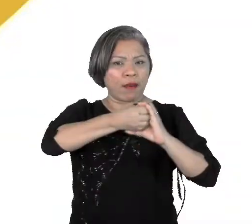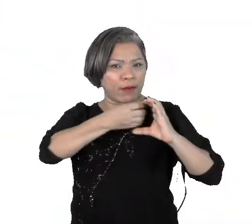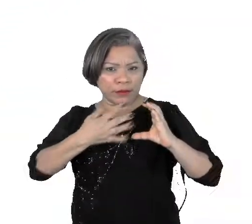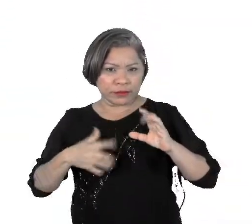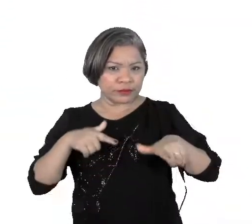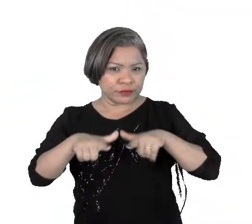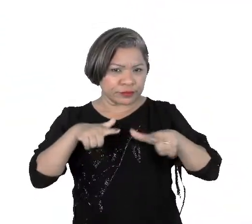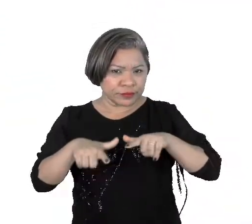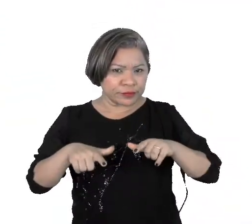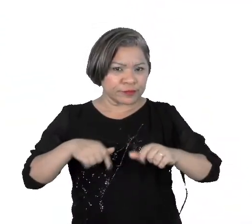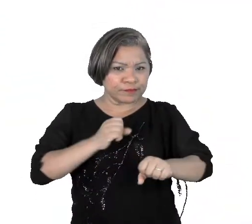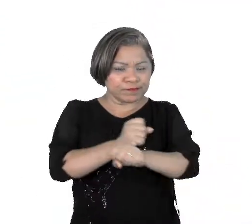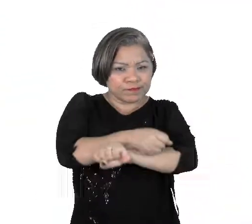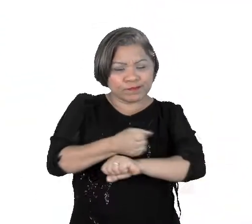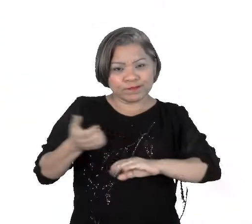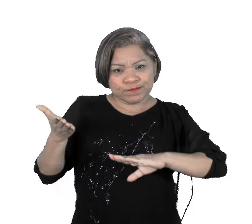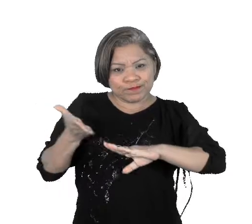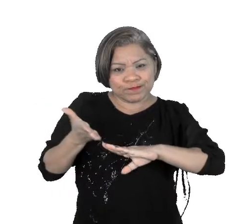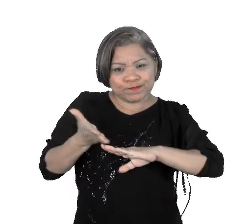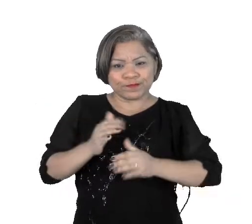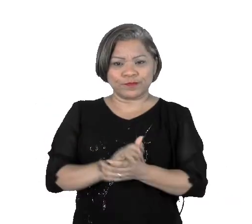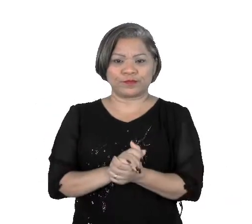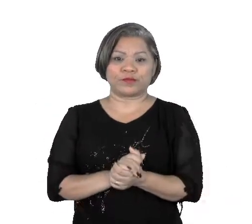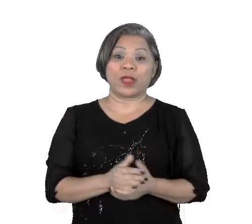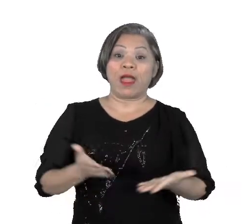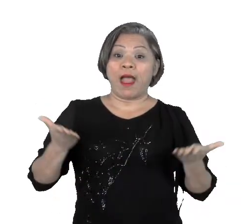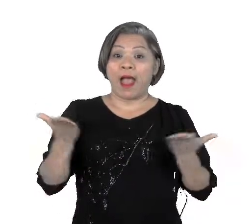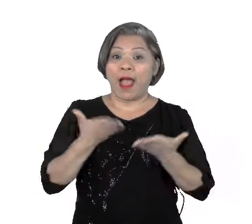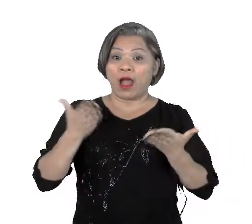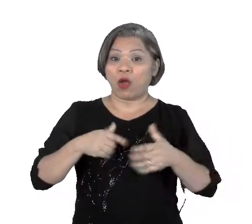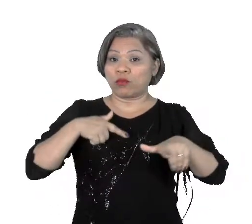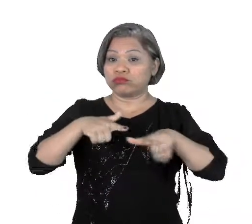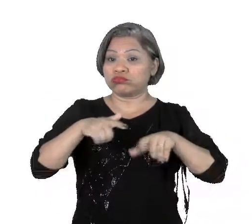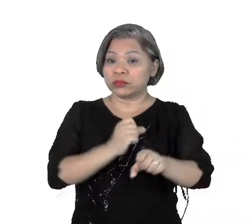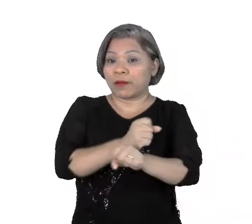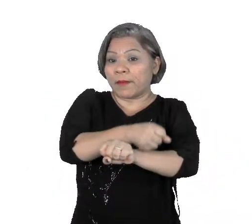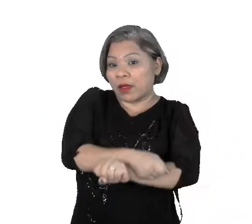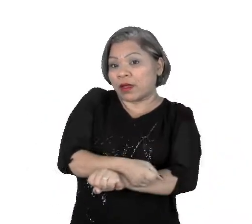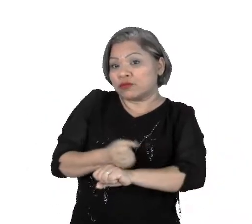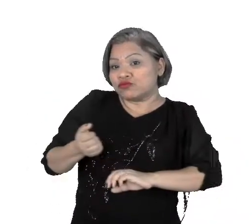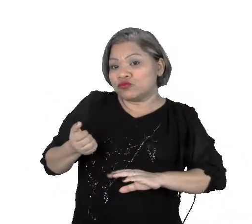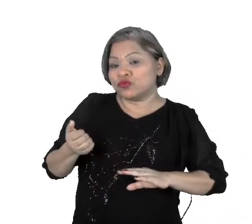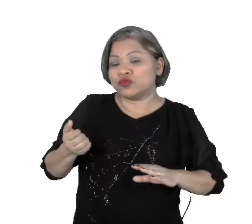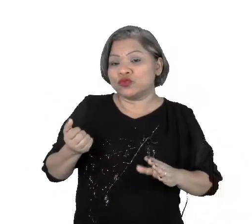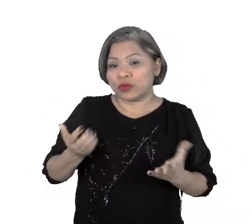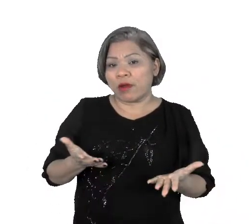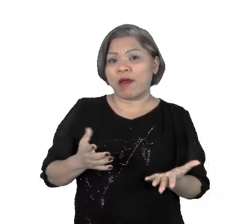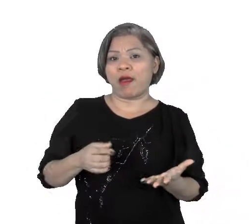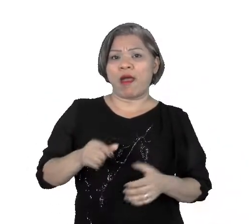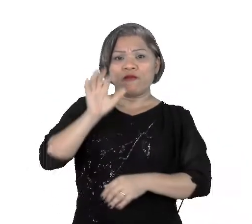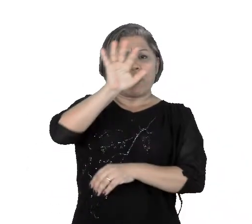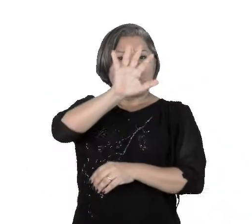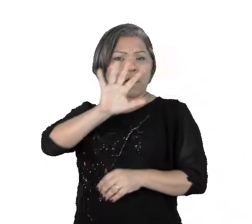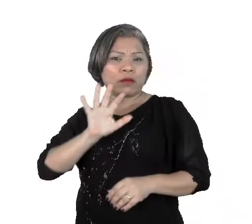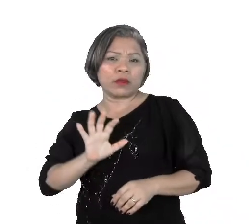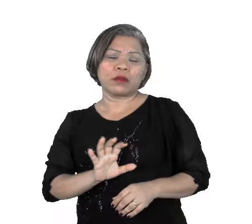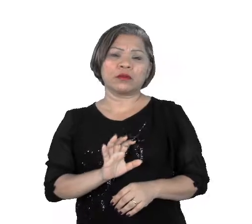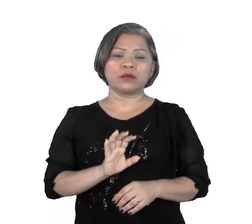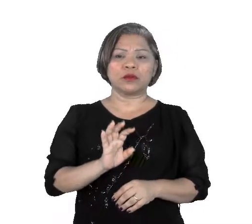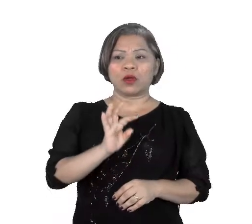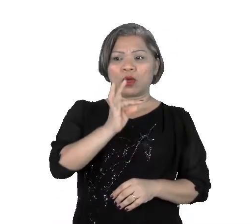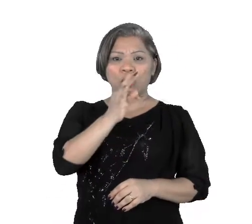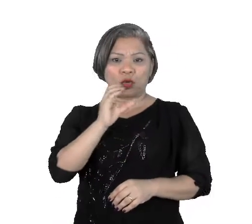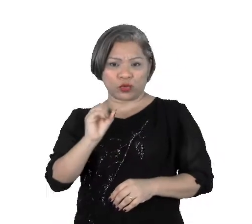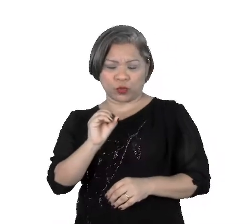contemporâneo e agora nós iremos falar sobre o trabalho escravo em diversas regiões do estado do Tocantins. Primeiro nós devemos